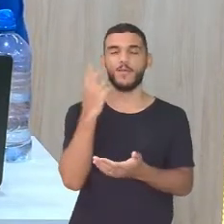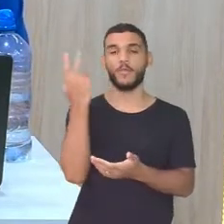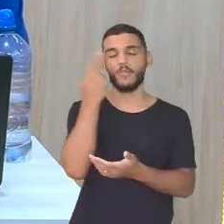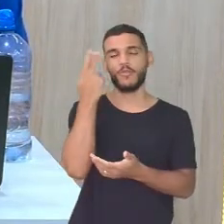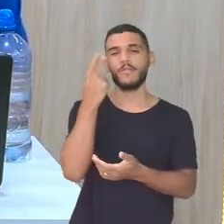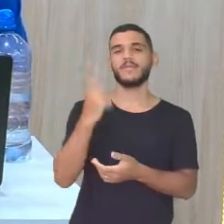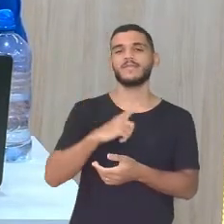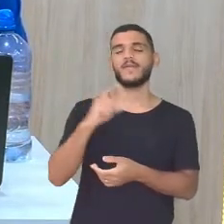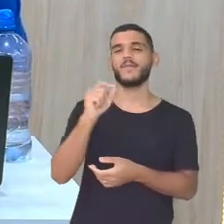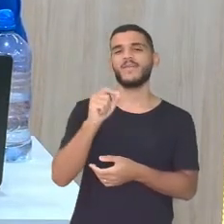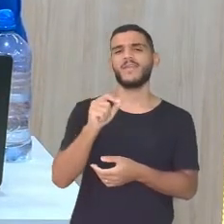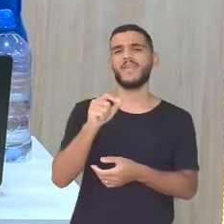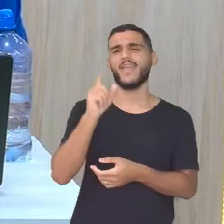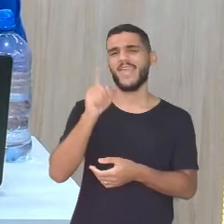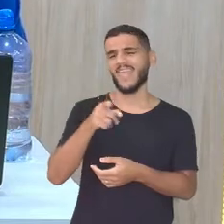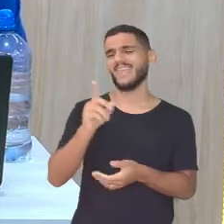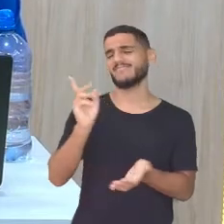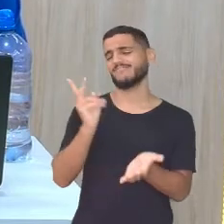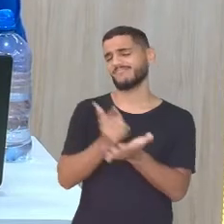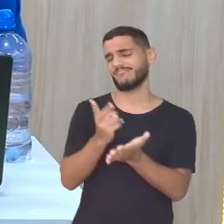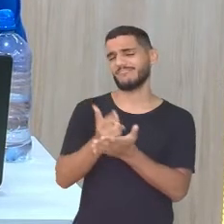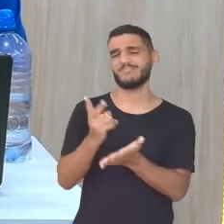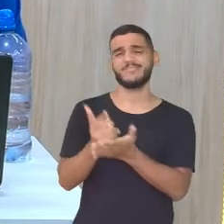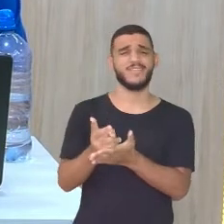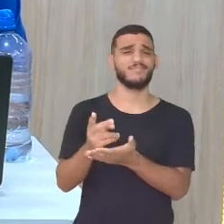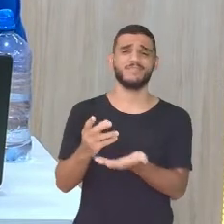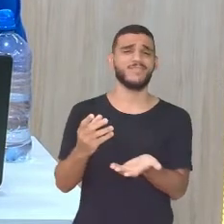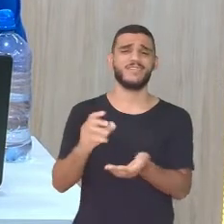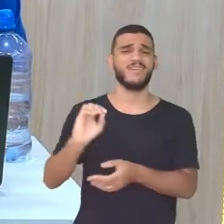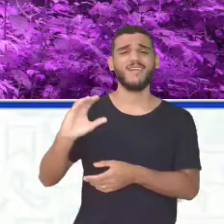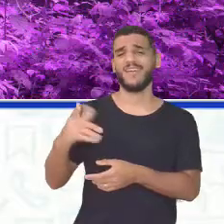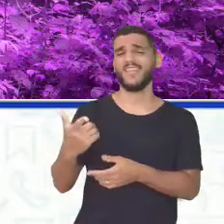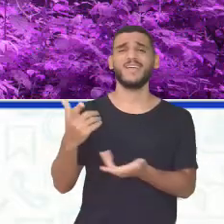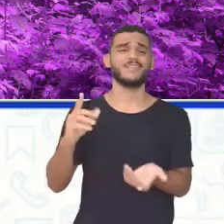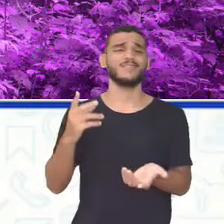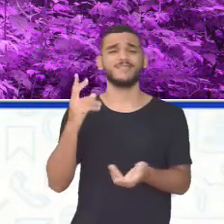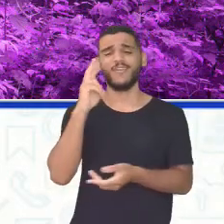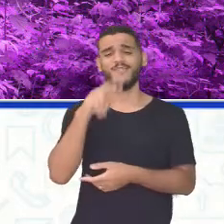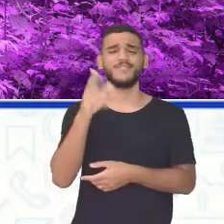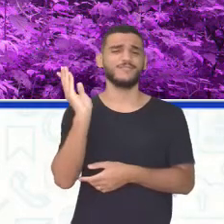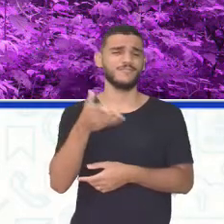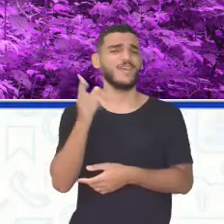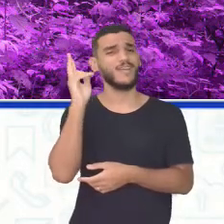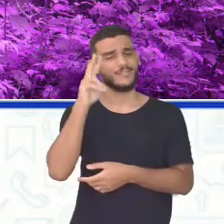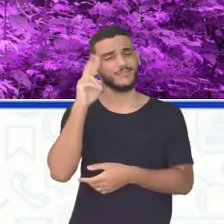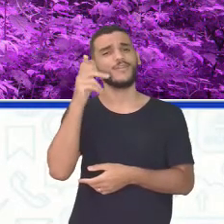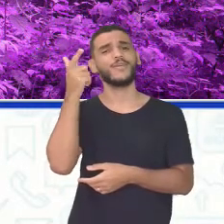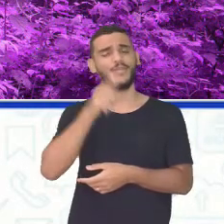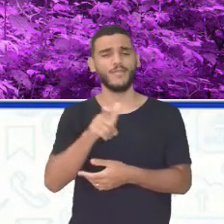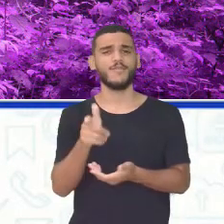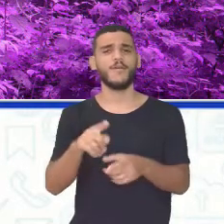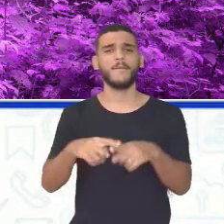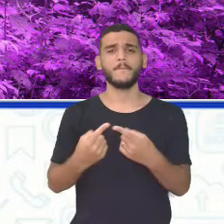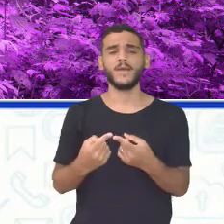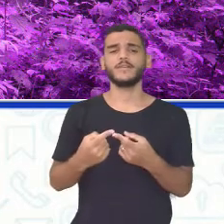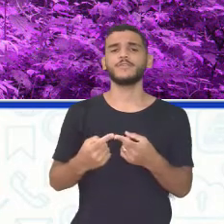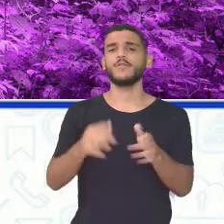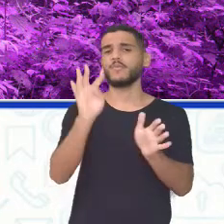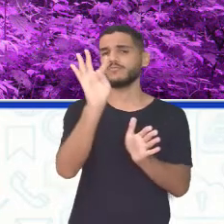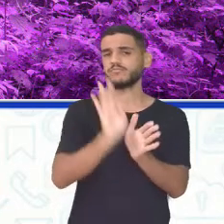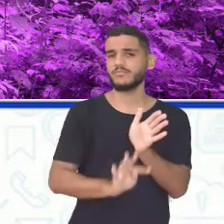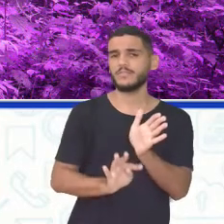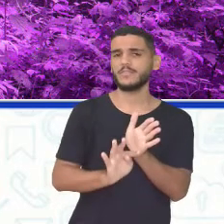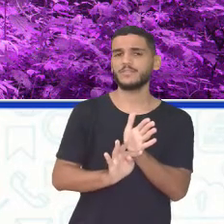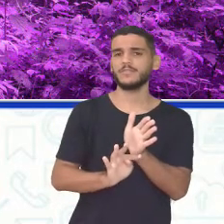né? Porque colocar a princesa para dormir é um elemento bem clichê das narrativas. Mas a gente vai ver que ao longo desse texto, os caminhos